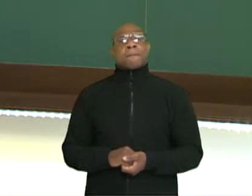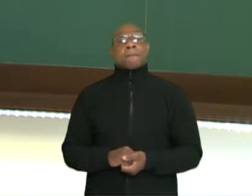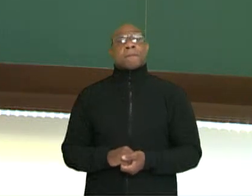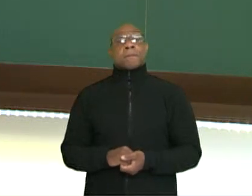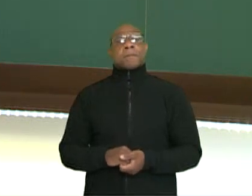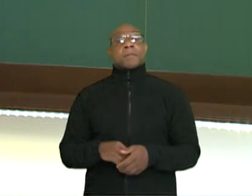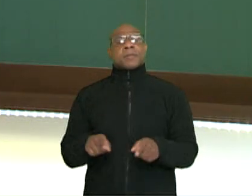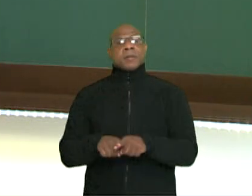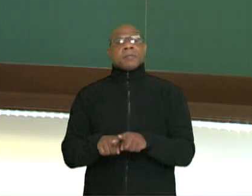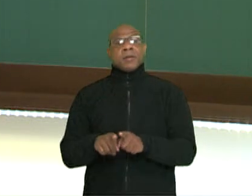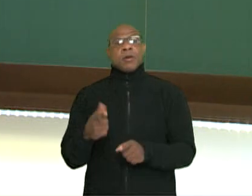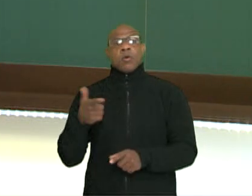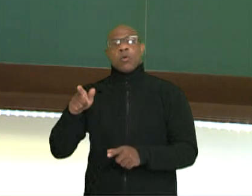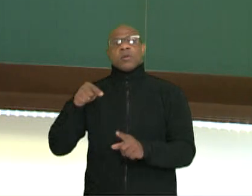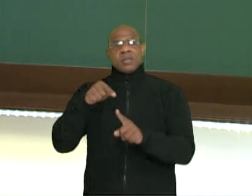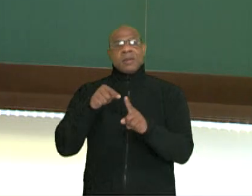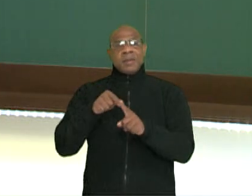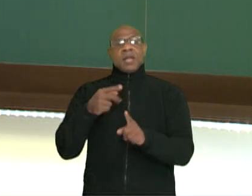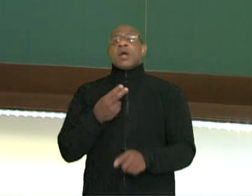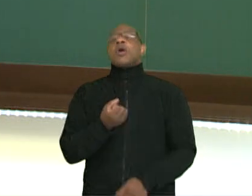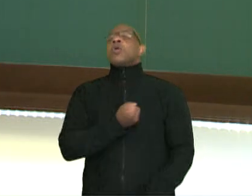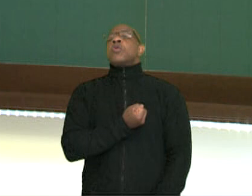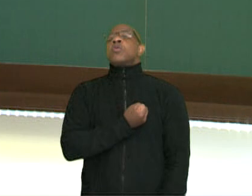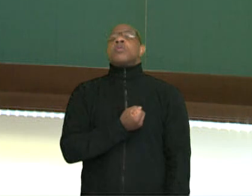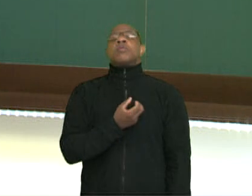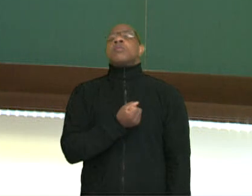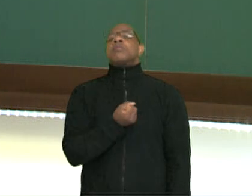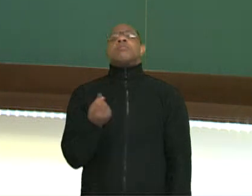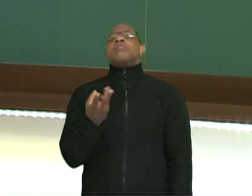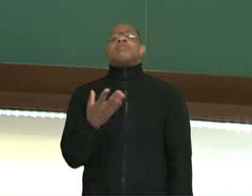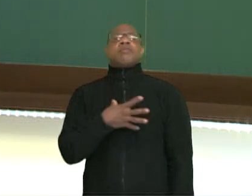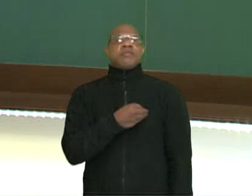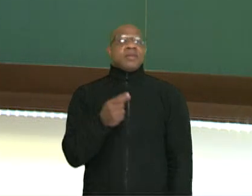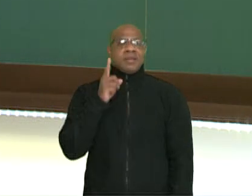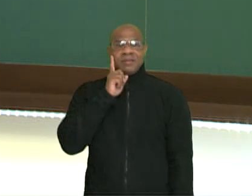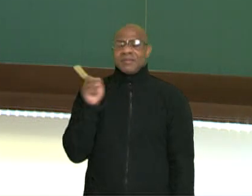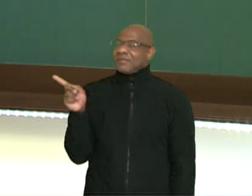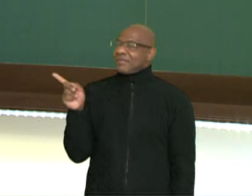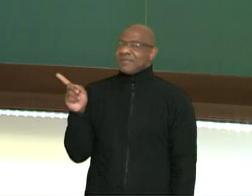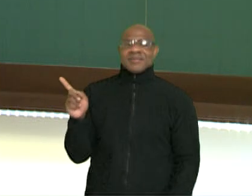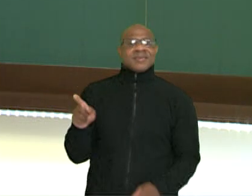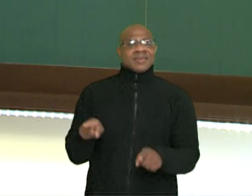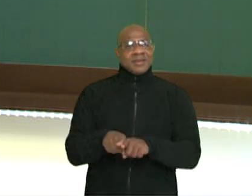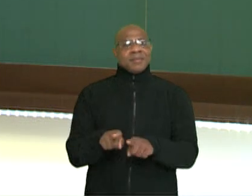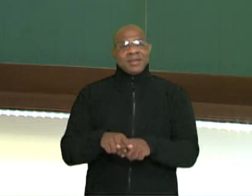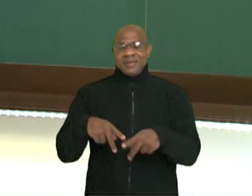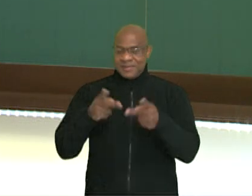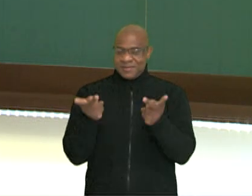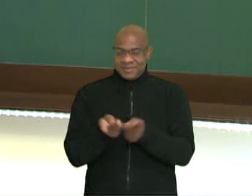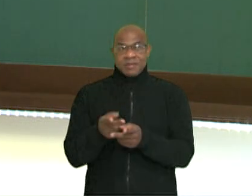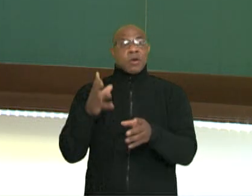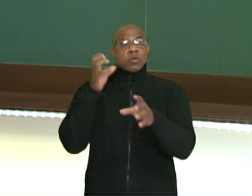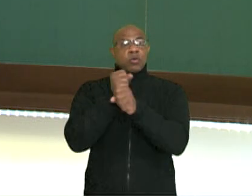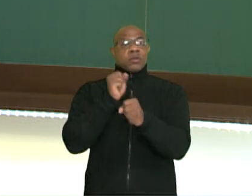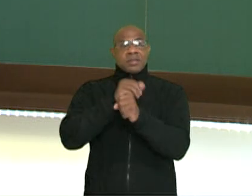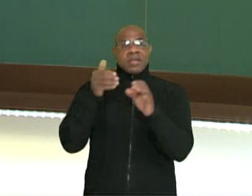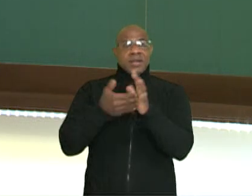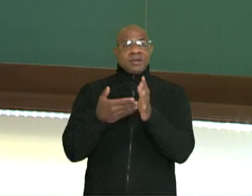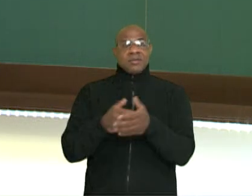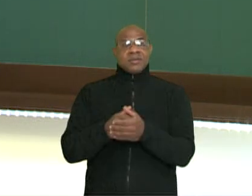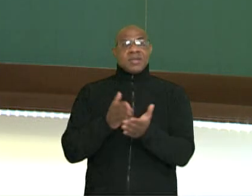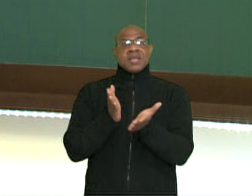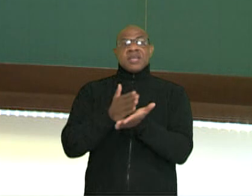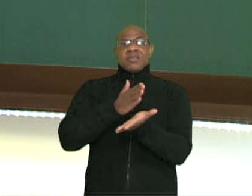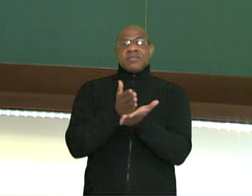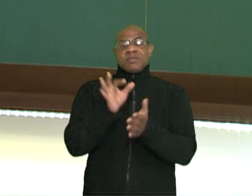as outras tabelas, olha lá, número de filhos, também pode ser representado com esse gráfico de pizza, onde você coloca o total aqui e